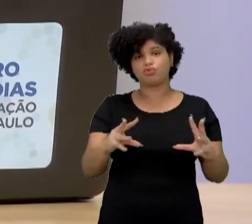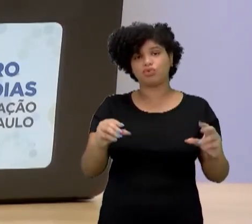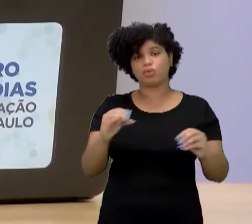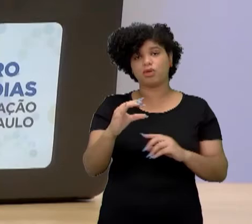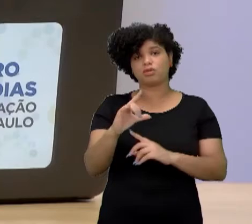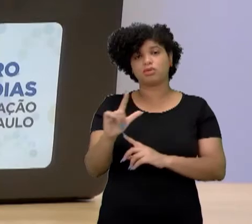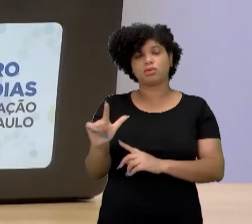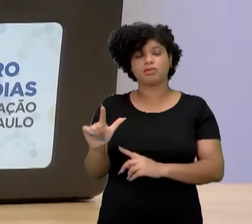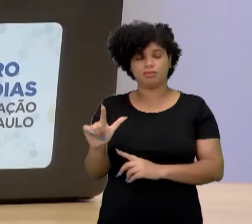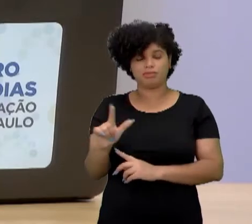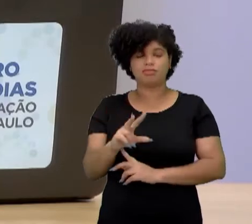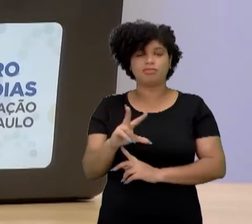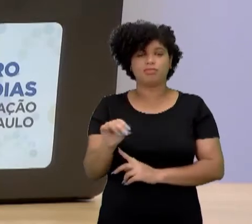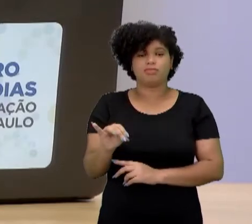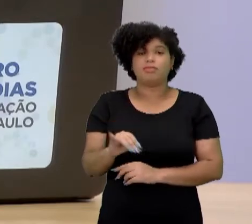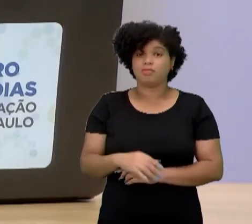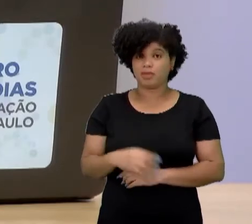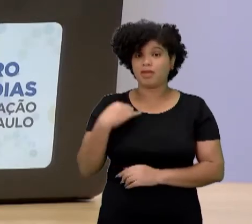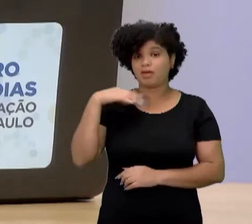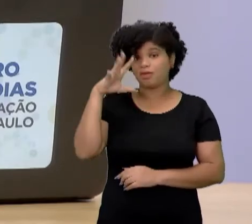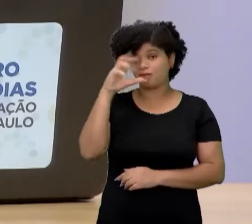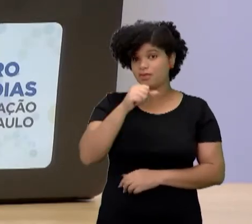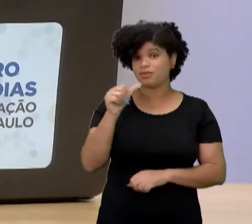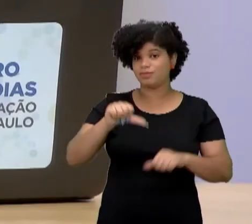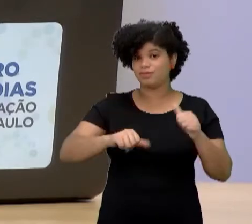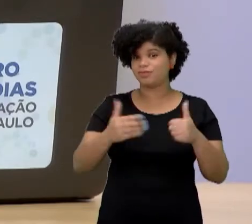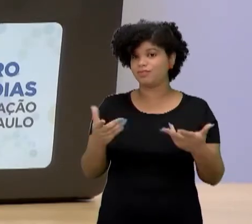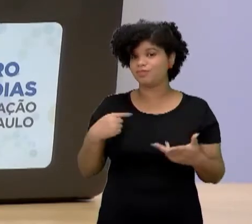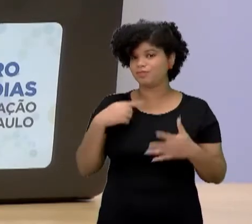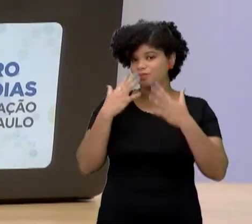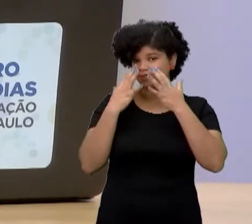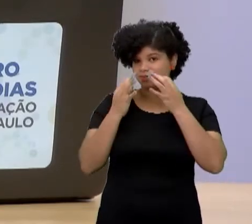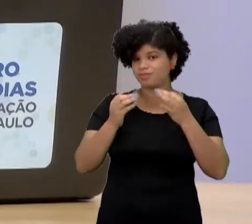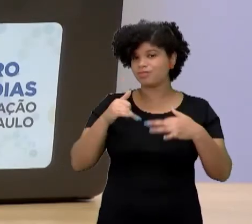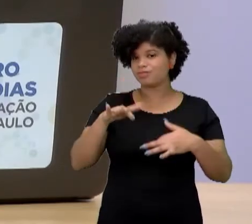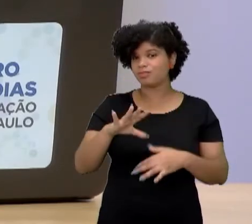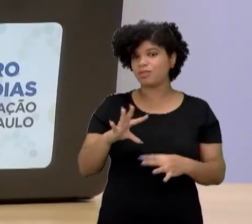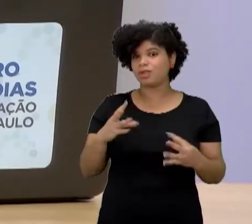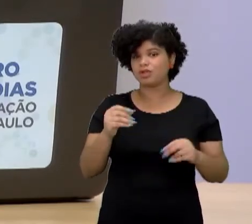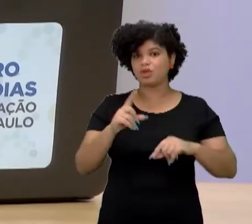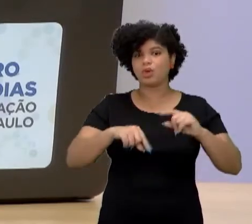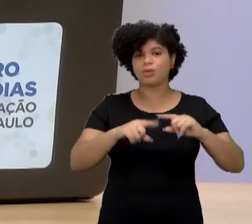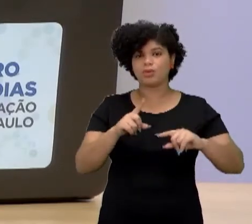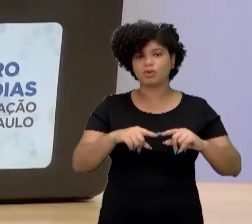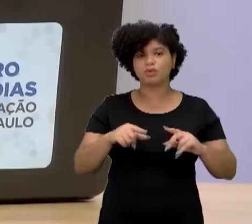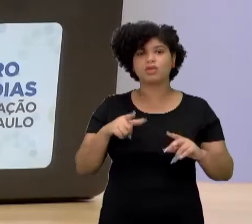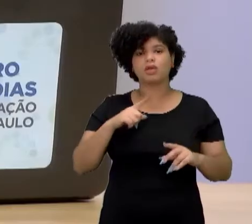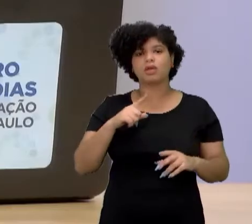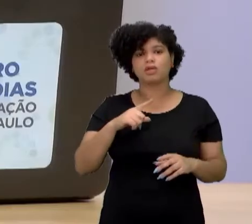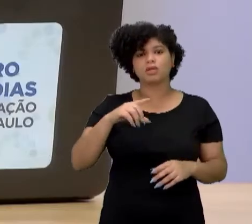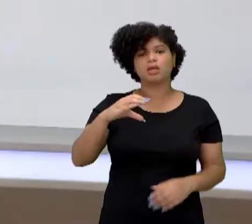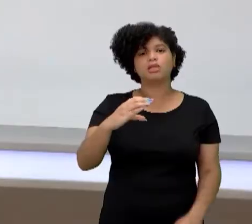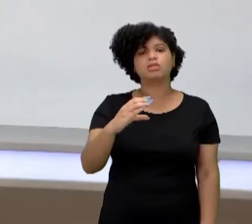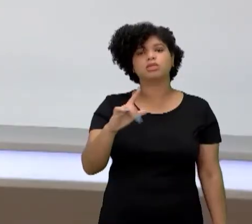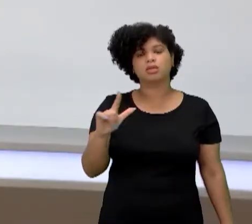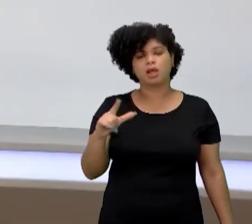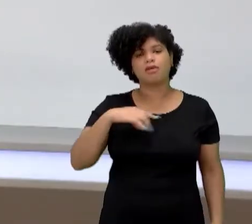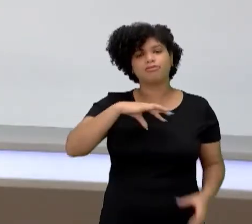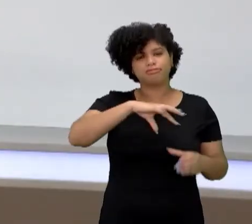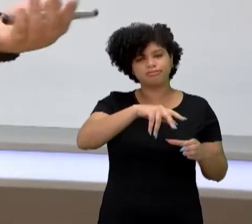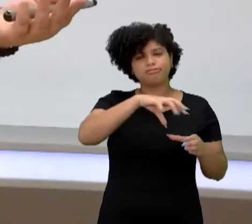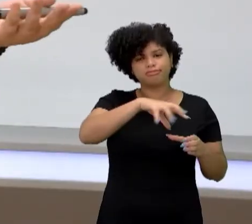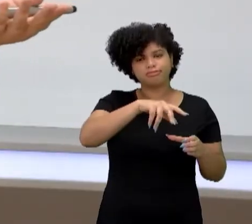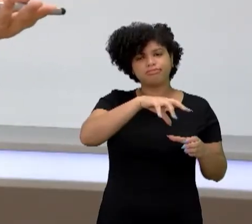tem ali. Então, isso foi, por exemplo, uma das coisas que eu também fiquei mais atenta. Então, todos os produtos que tem ali cloro, sempre bem fechadinho. Sim, mesmo